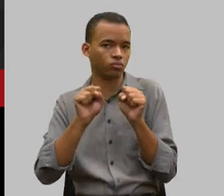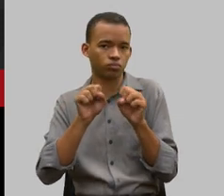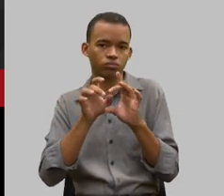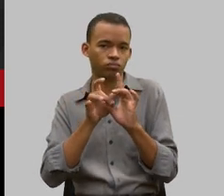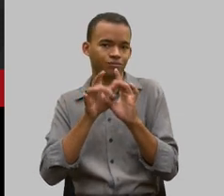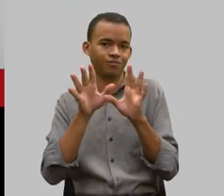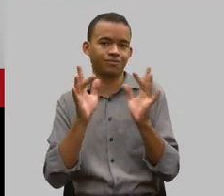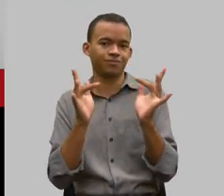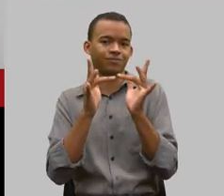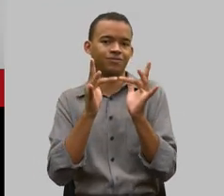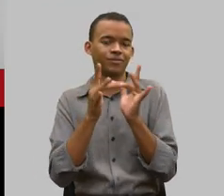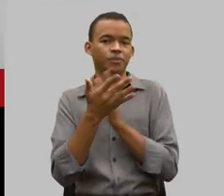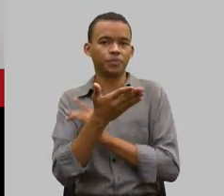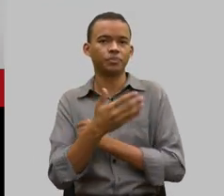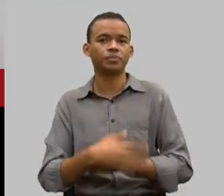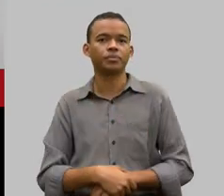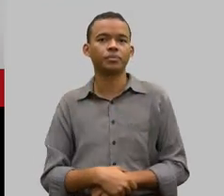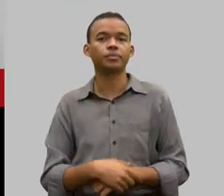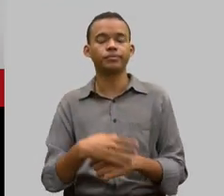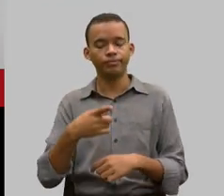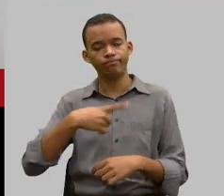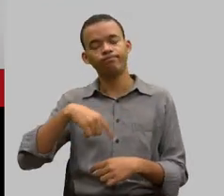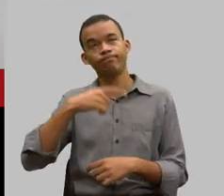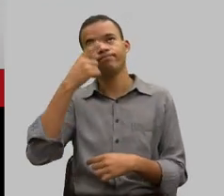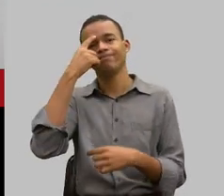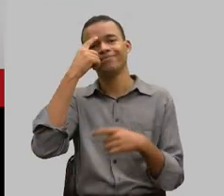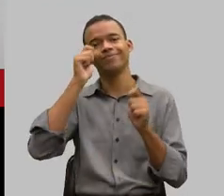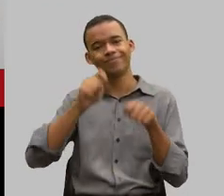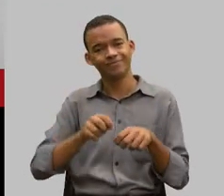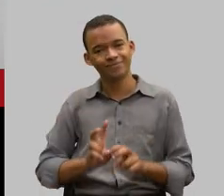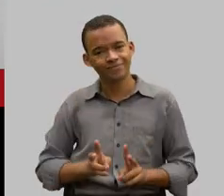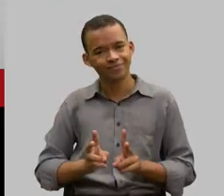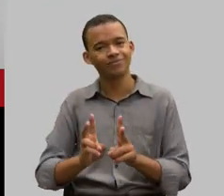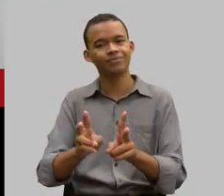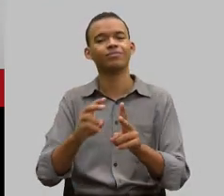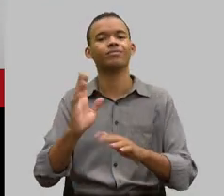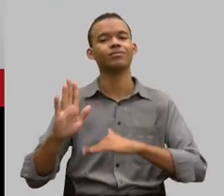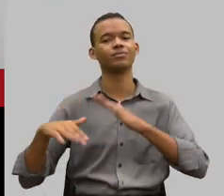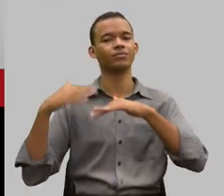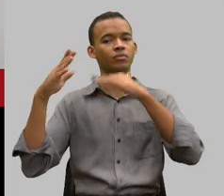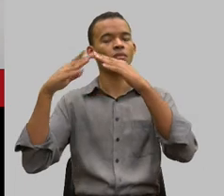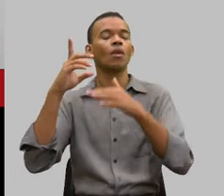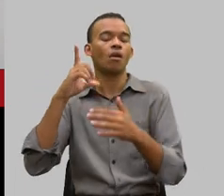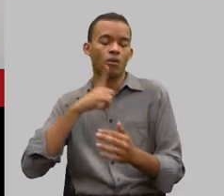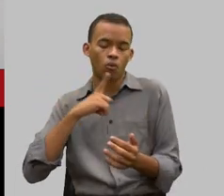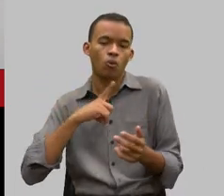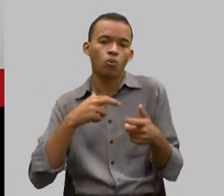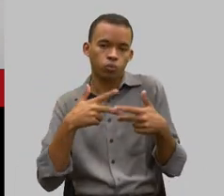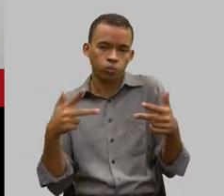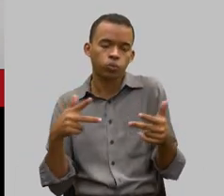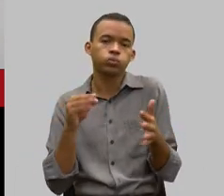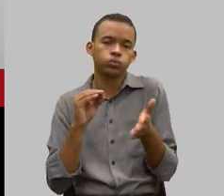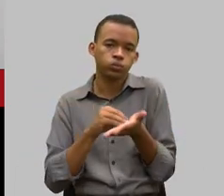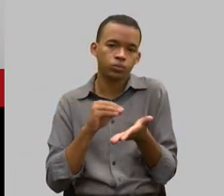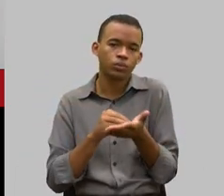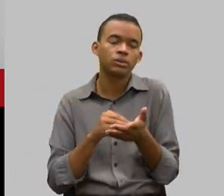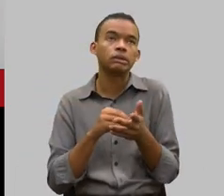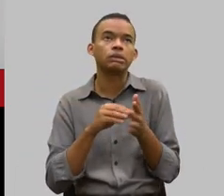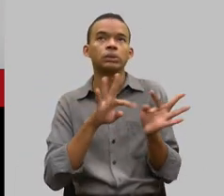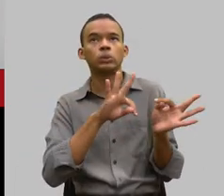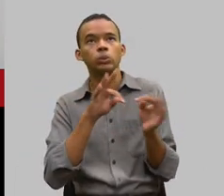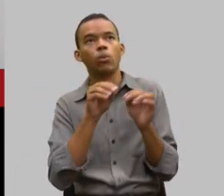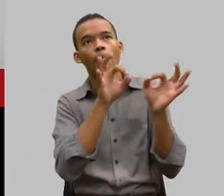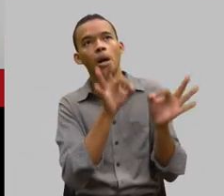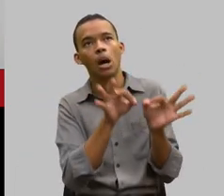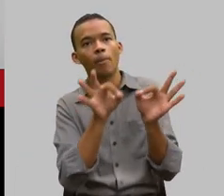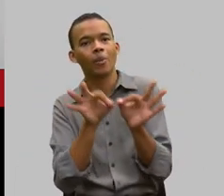isso acredito que Minas tá no caminho certo para avançar e a gente tem muito a fazer ainda obviamente que pode não tá tudo certo mas que